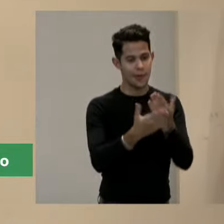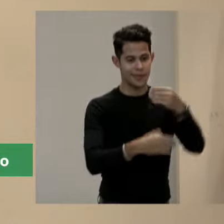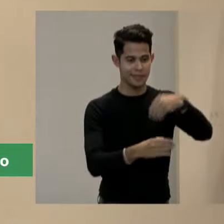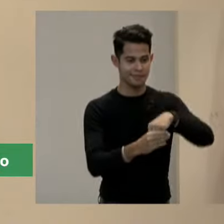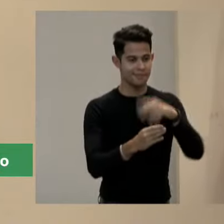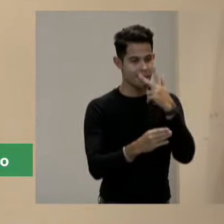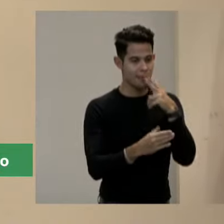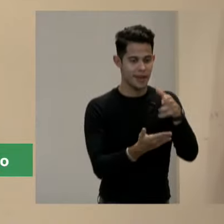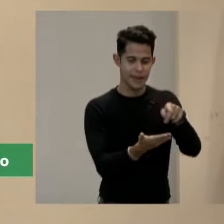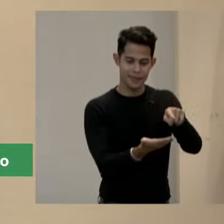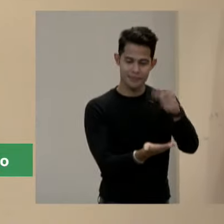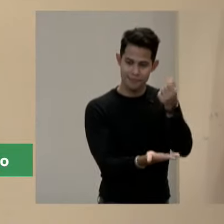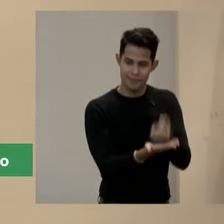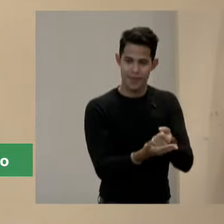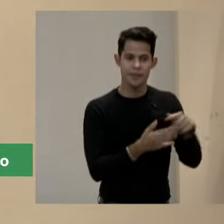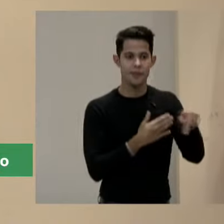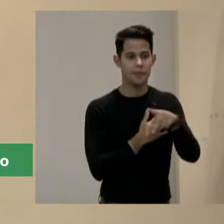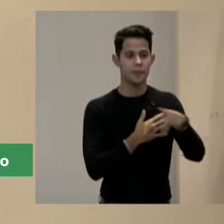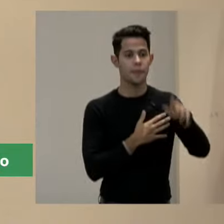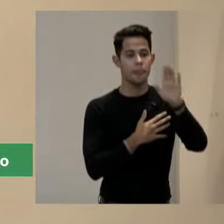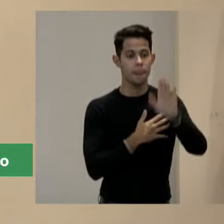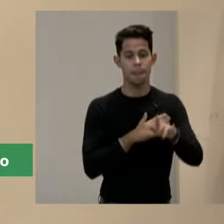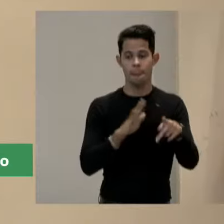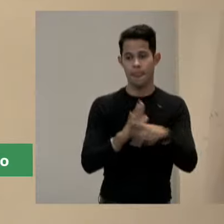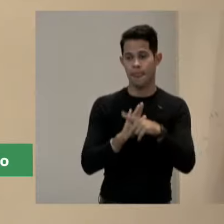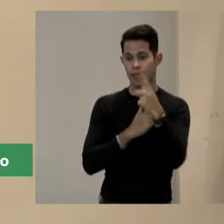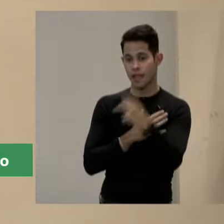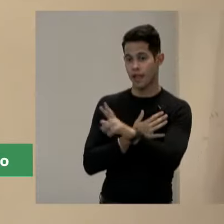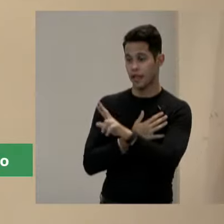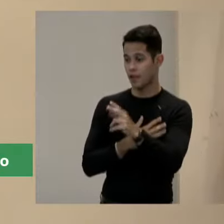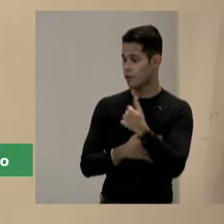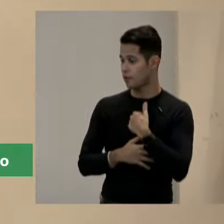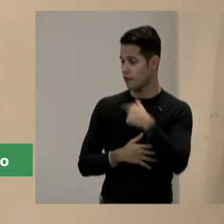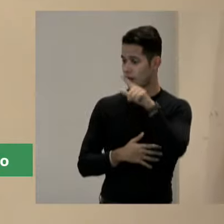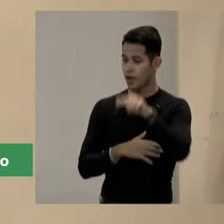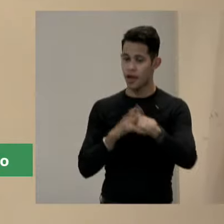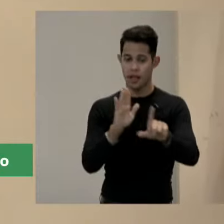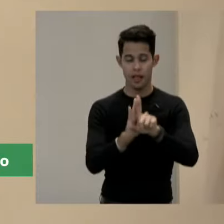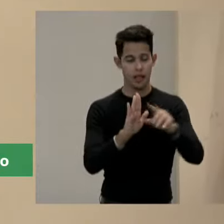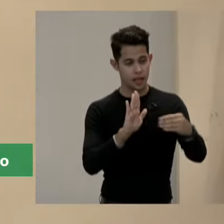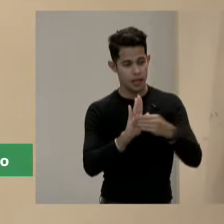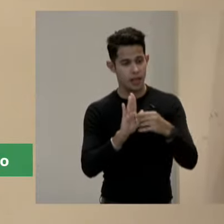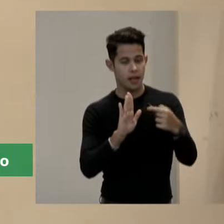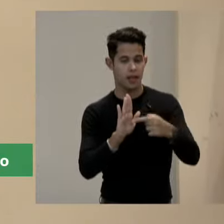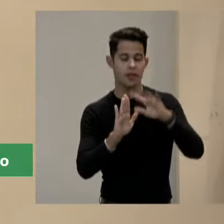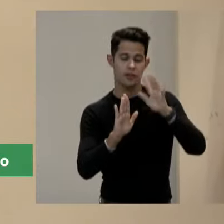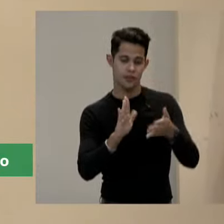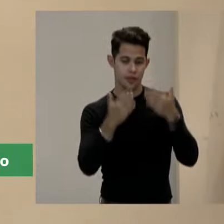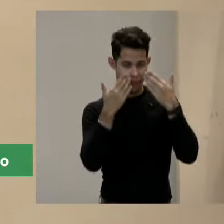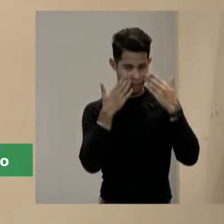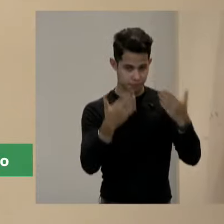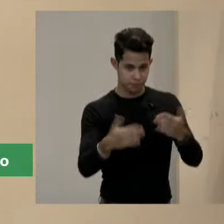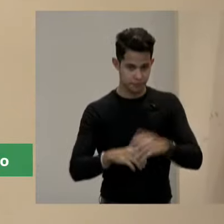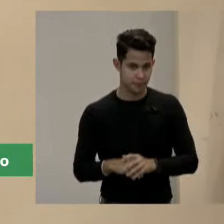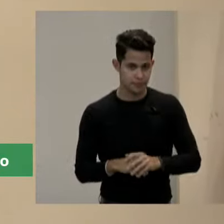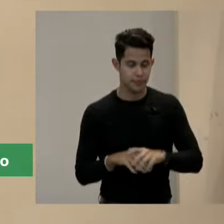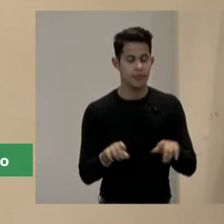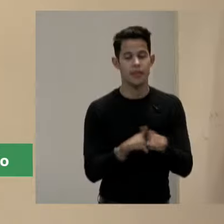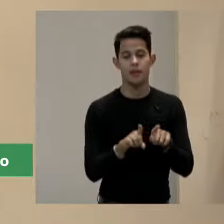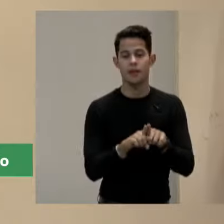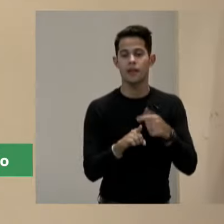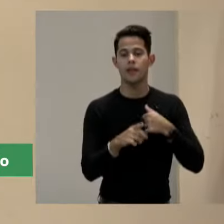está dizendo de quem é a atribuição ou quem vai dizer não sou eu, é a própria legislação, nós só vamos traçar isso. Eu senti desde ontem também